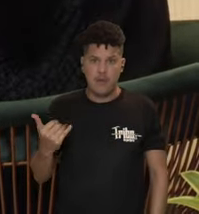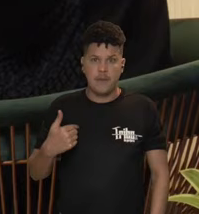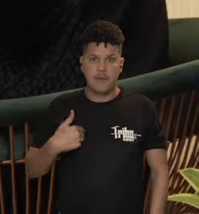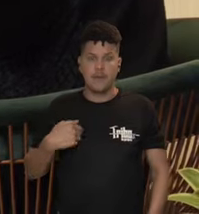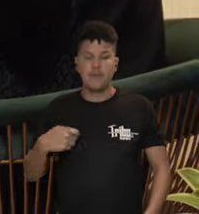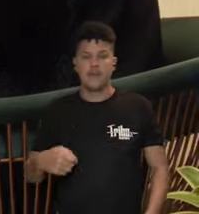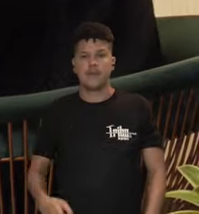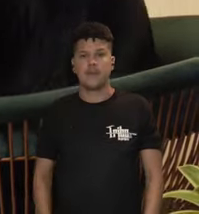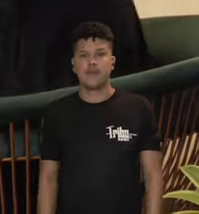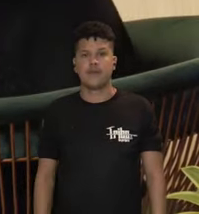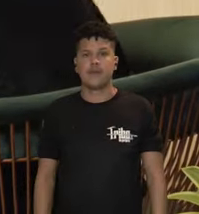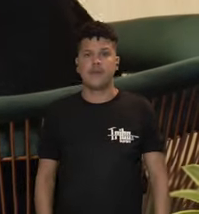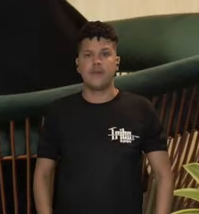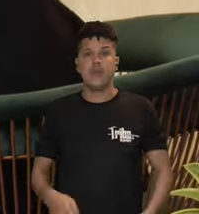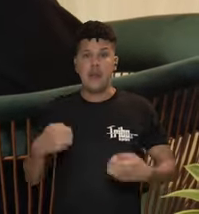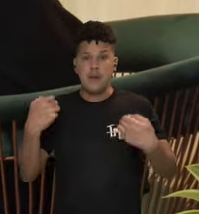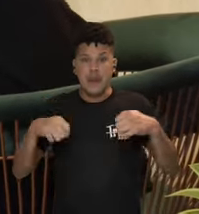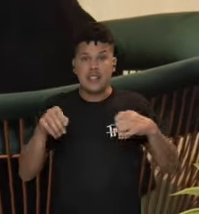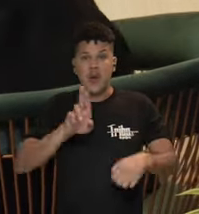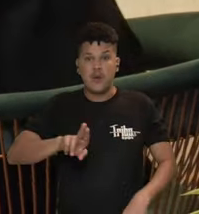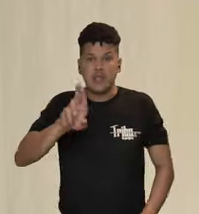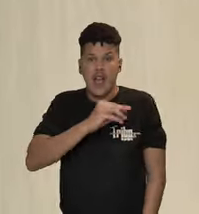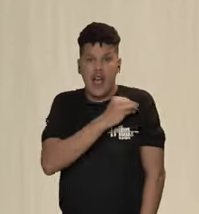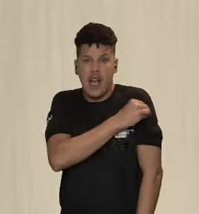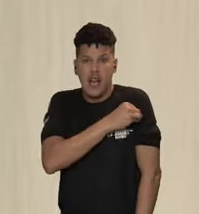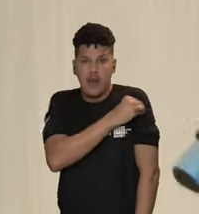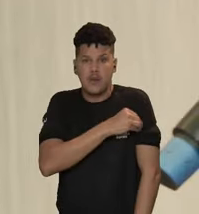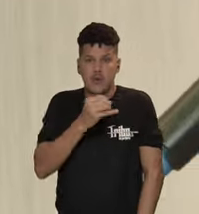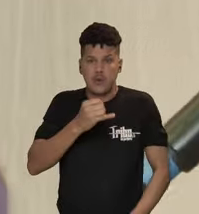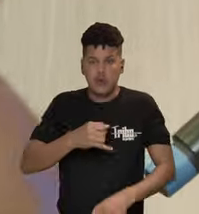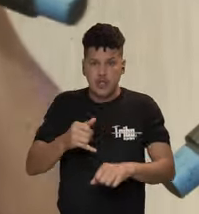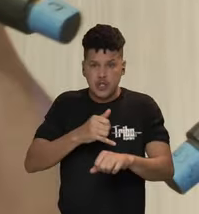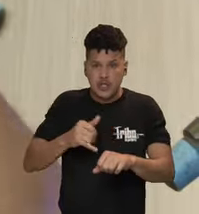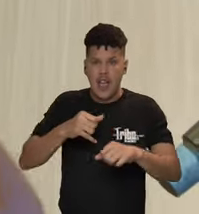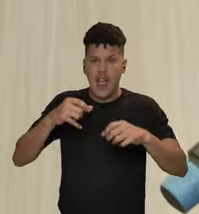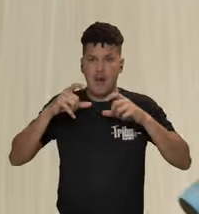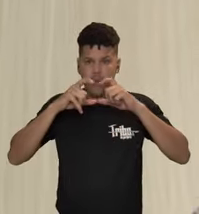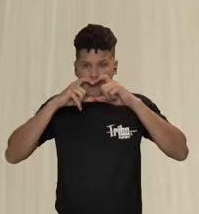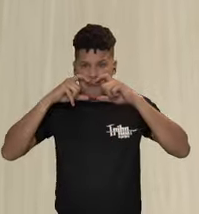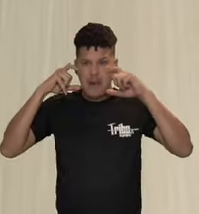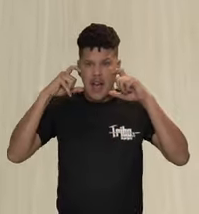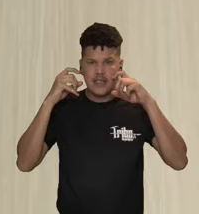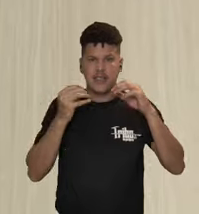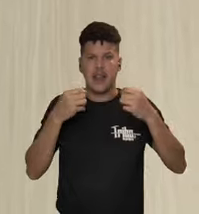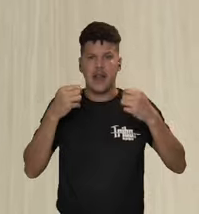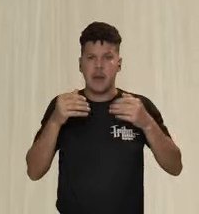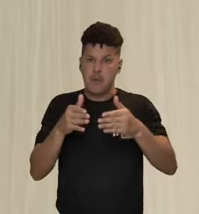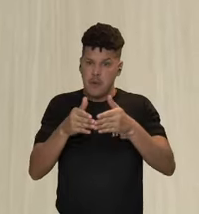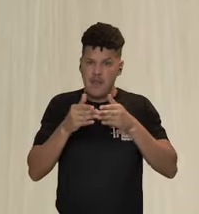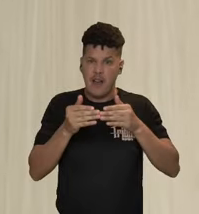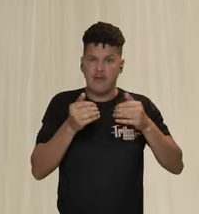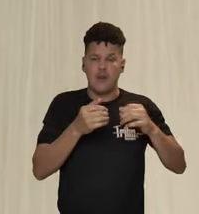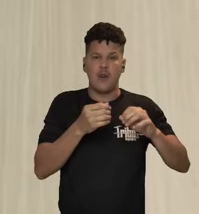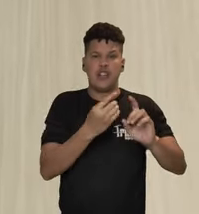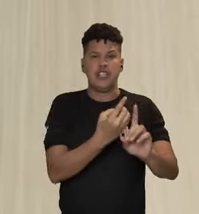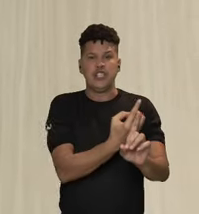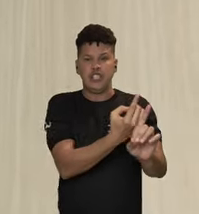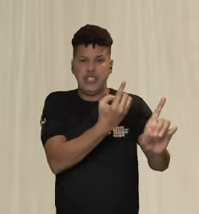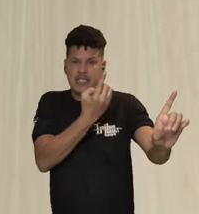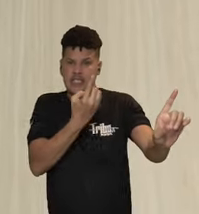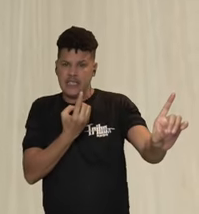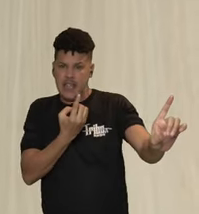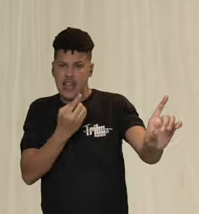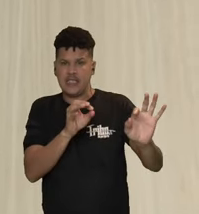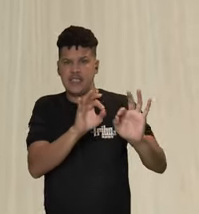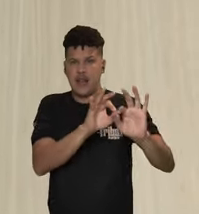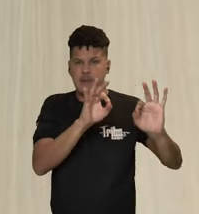mano. Álcool em gel, máscara, tá ligado? Distância, manter distância, só sair de casa se for preciso mesmo,